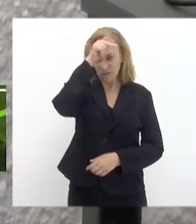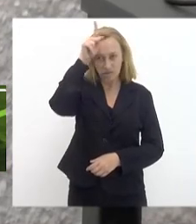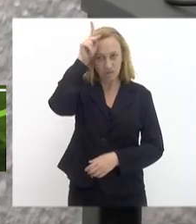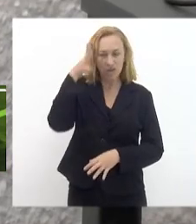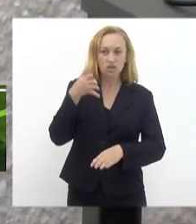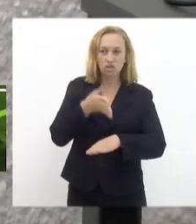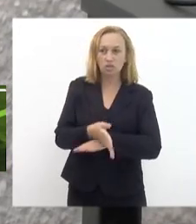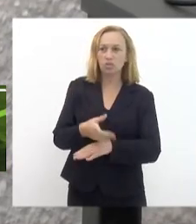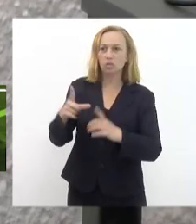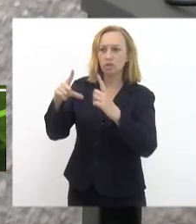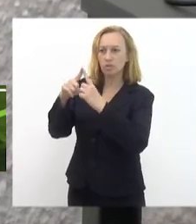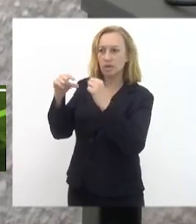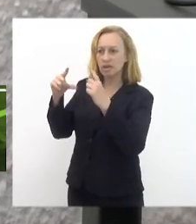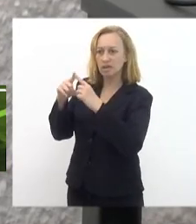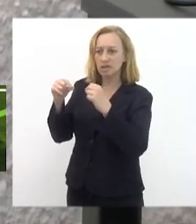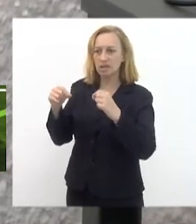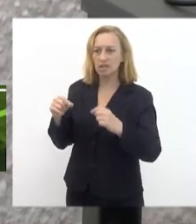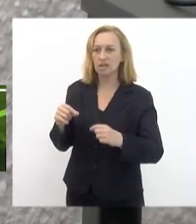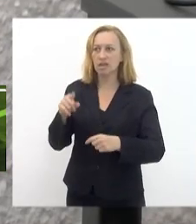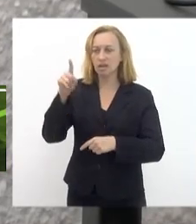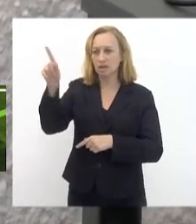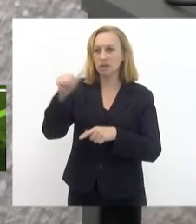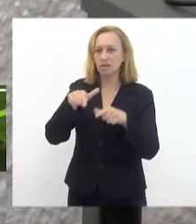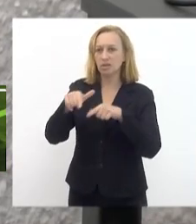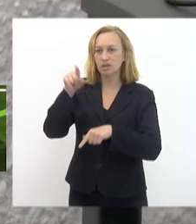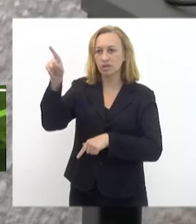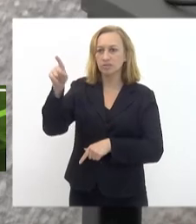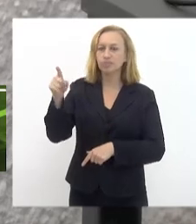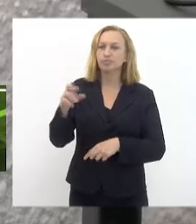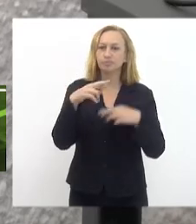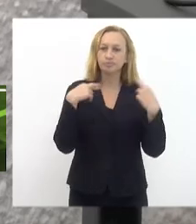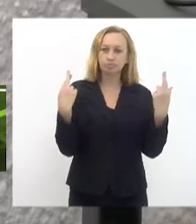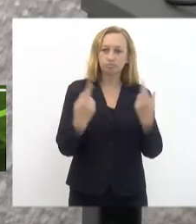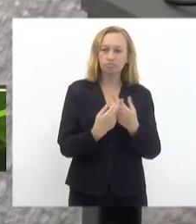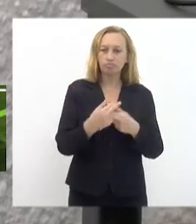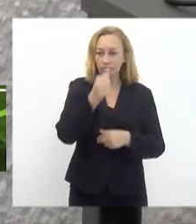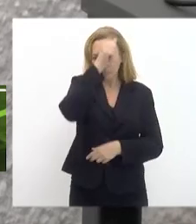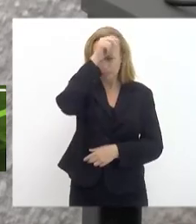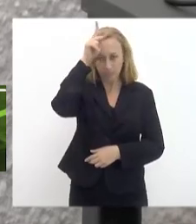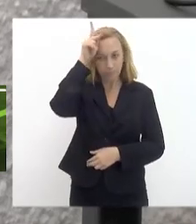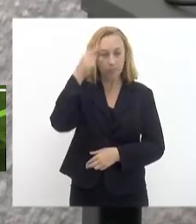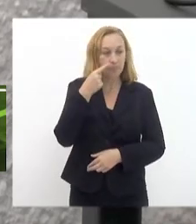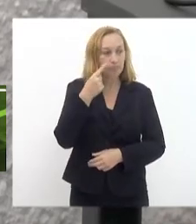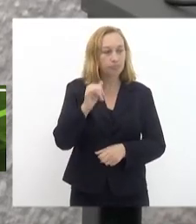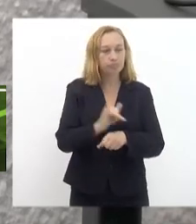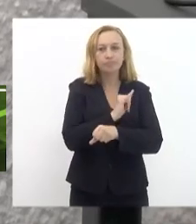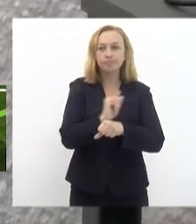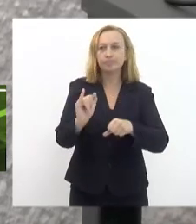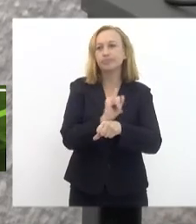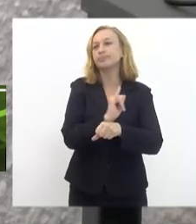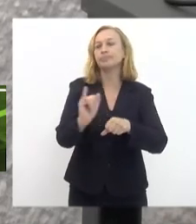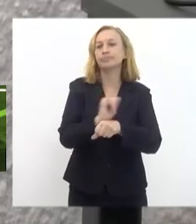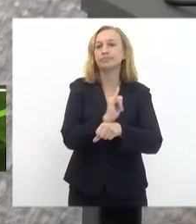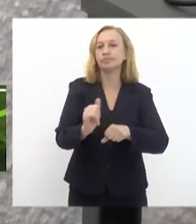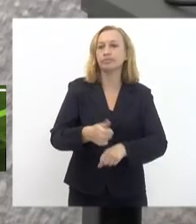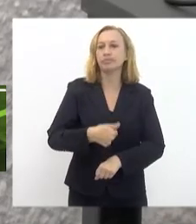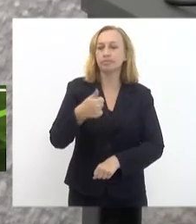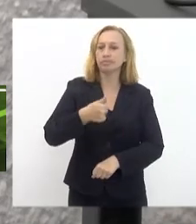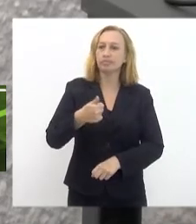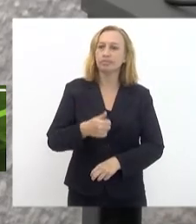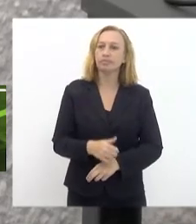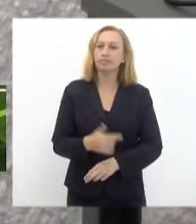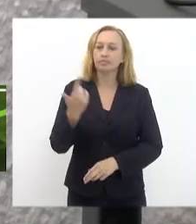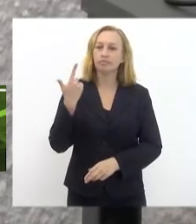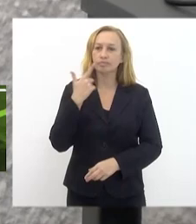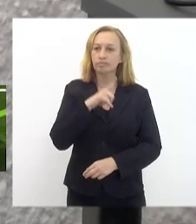de tava numa missão Brasília filho e nós fizemos uma reunião a prefeitura para poder traçar as primeiras strategy E aí